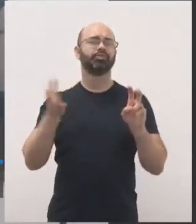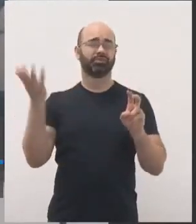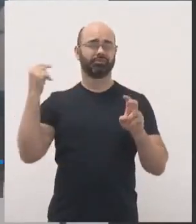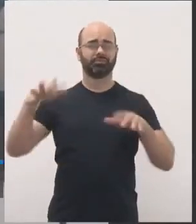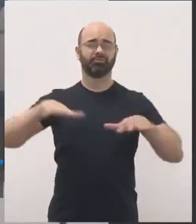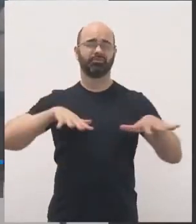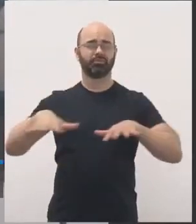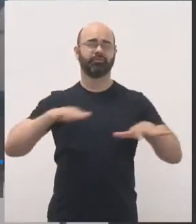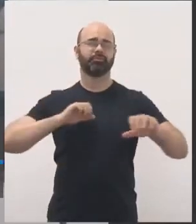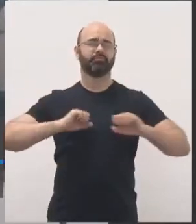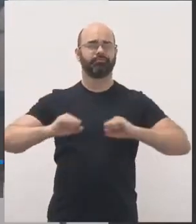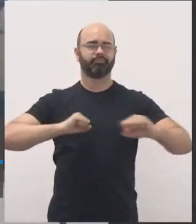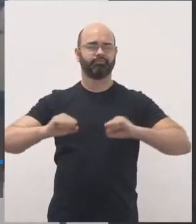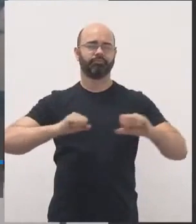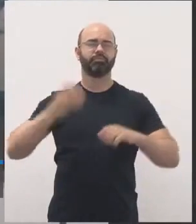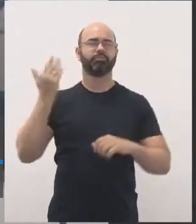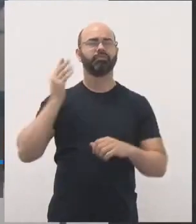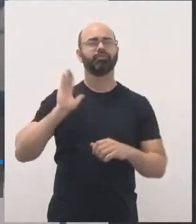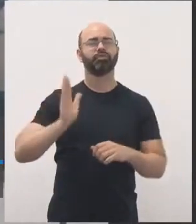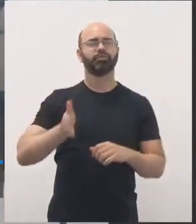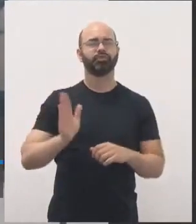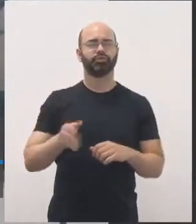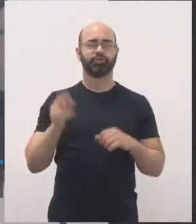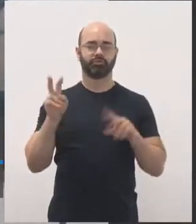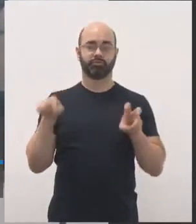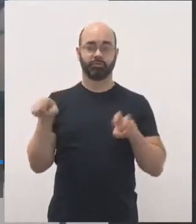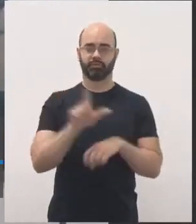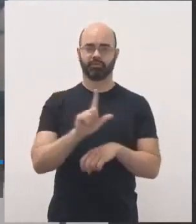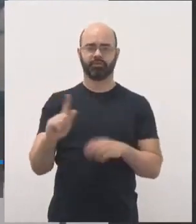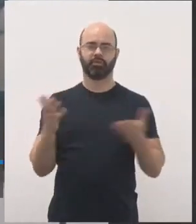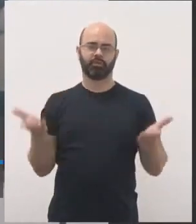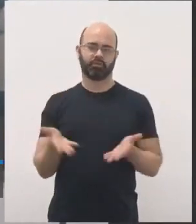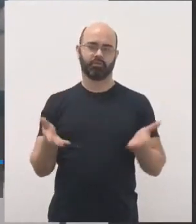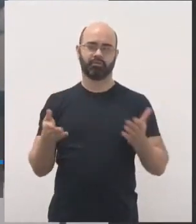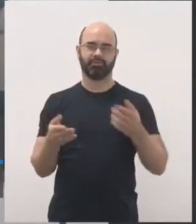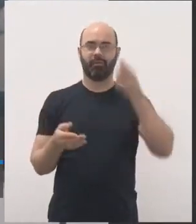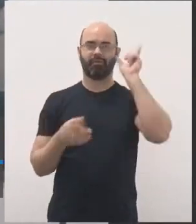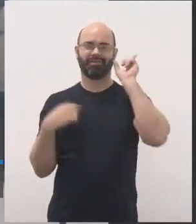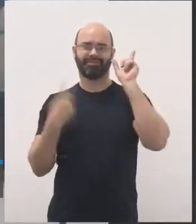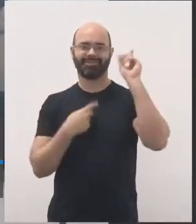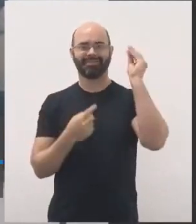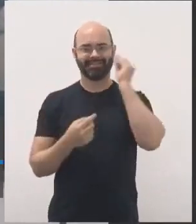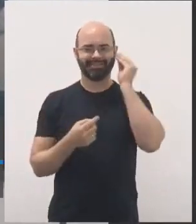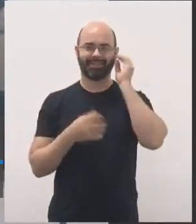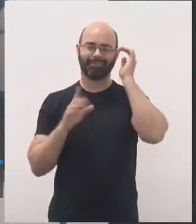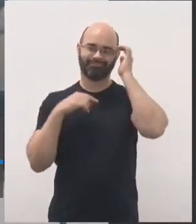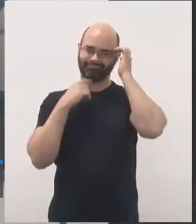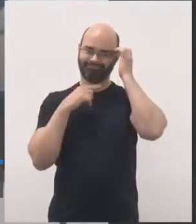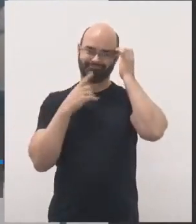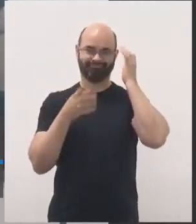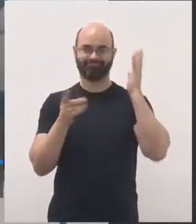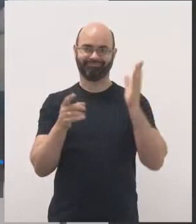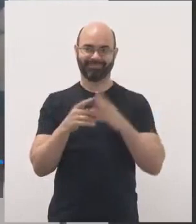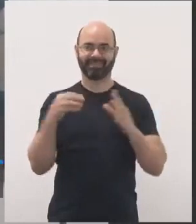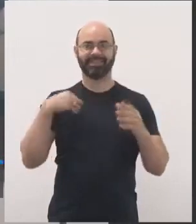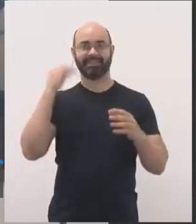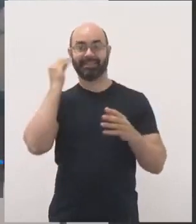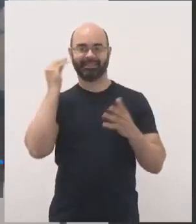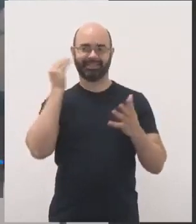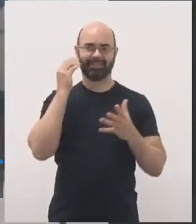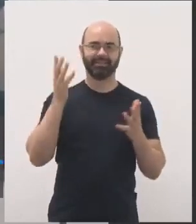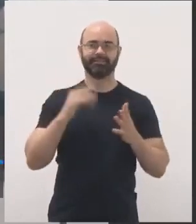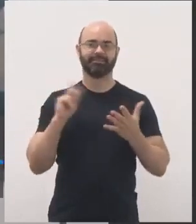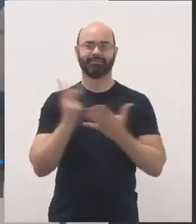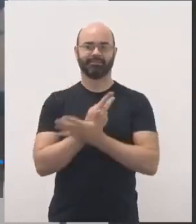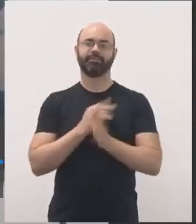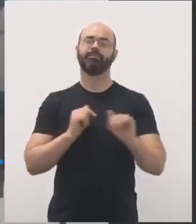movimento que está acontecendo hoje aqui em Linguagens. A gente tentou, pelo menos ontem, né? Não deu muito certo, a transmissão não deu muito certo,